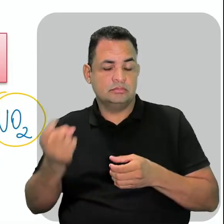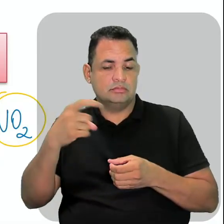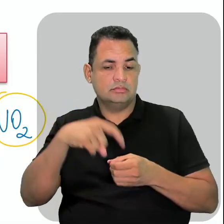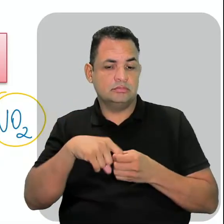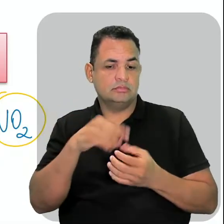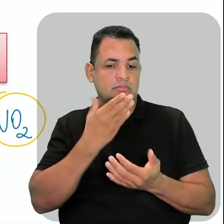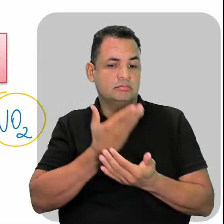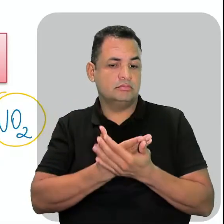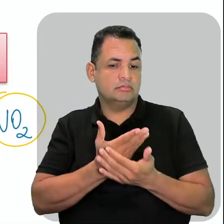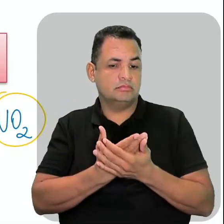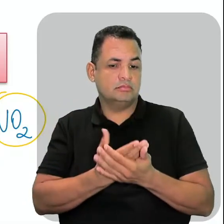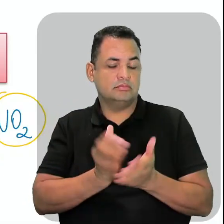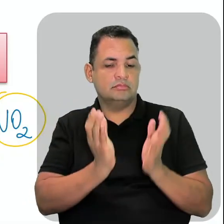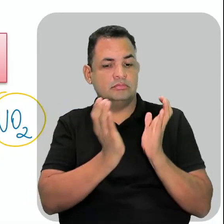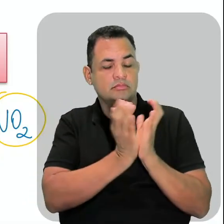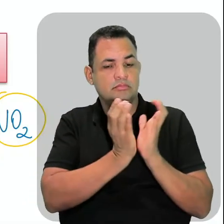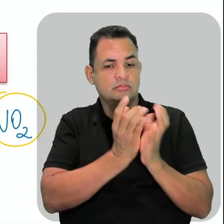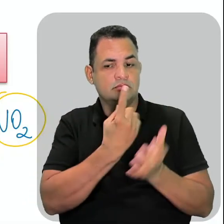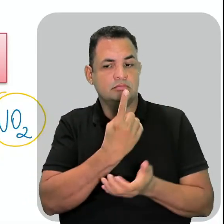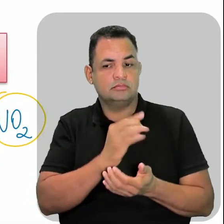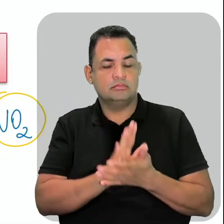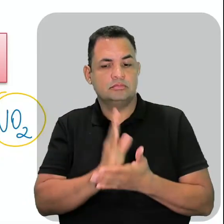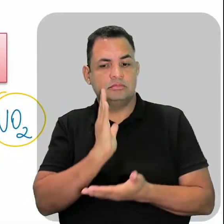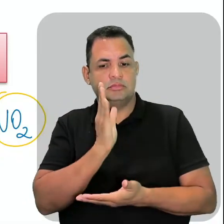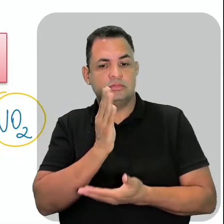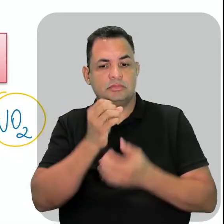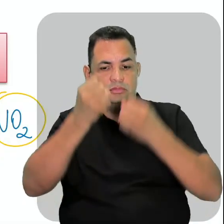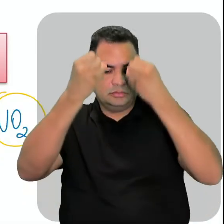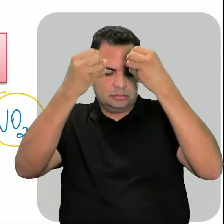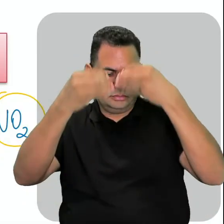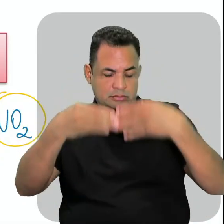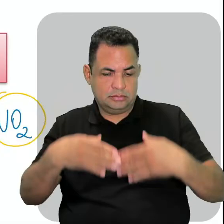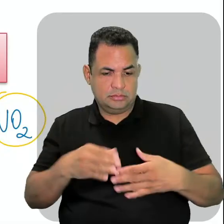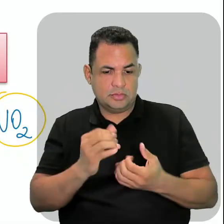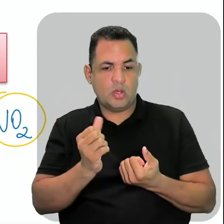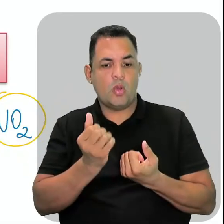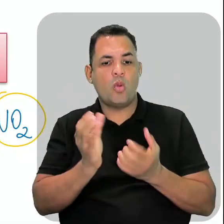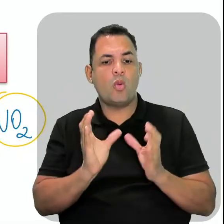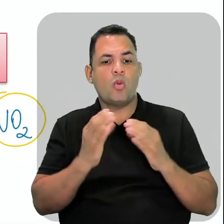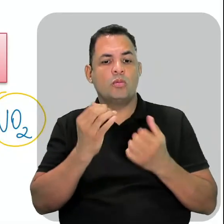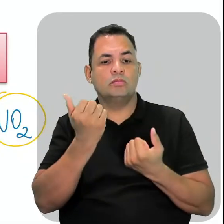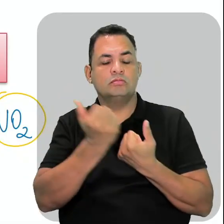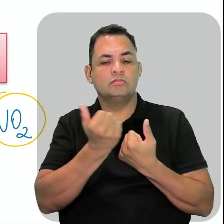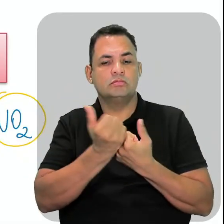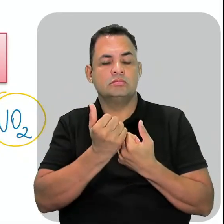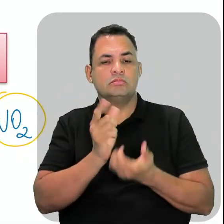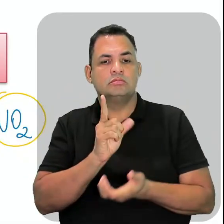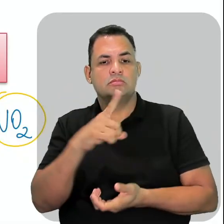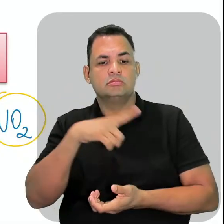aula da unidade 1, que a gente fala sobre grupos substituintes. E aí